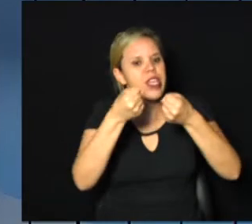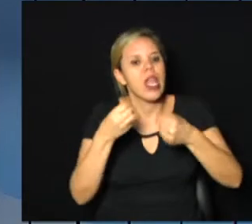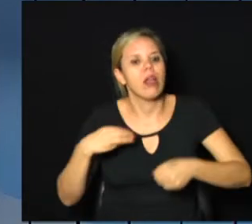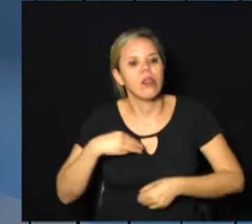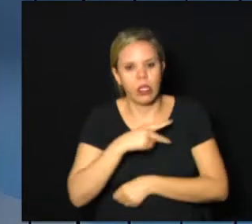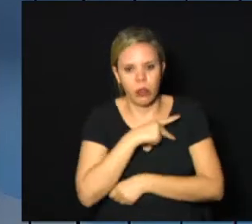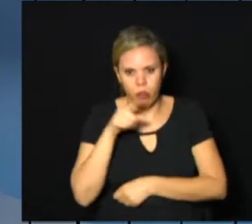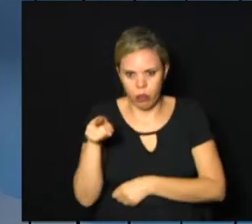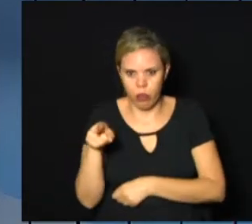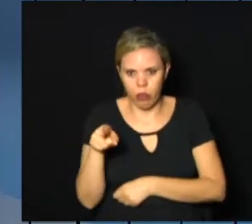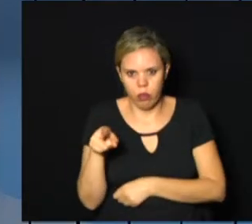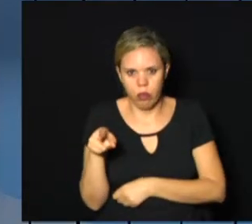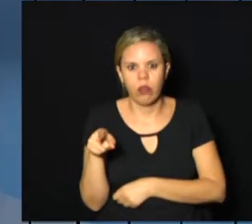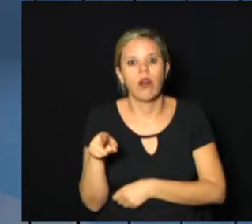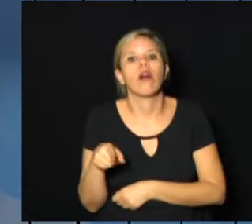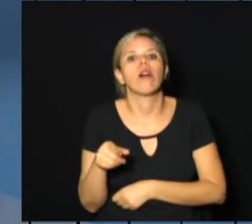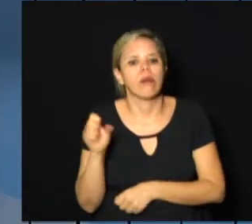Público?